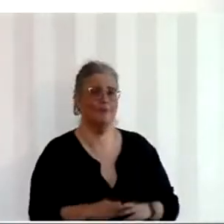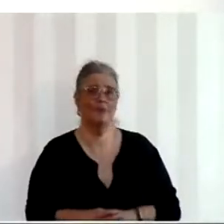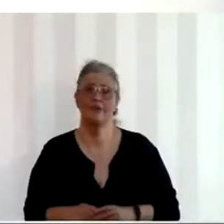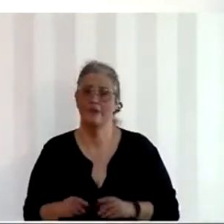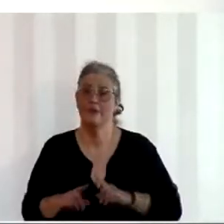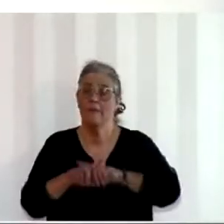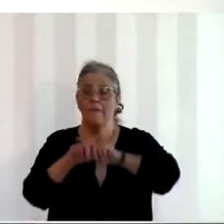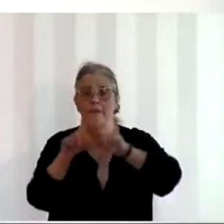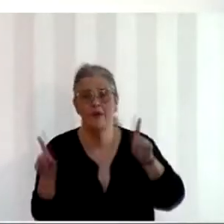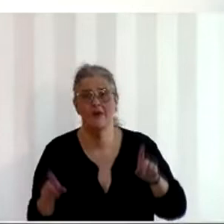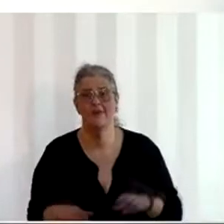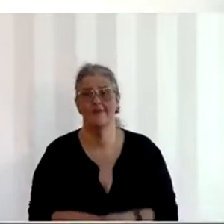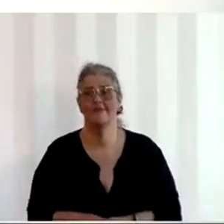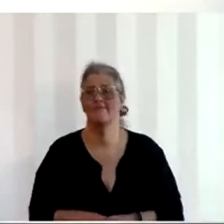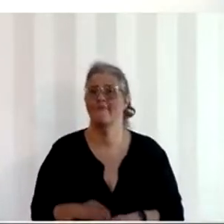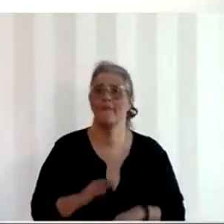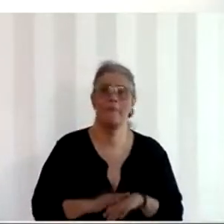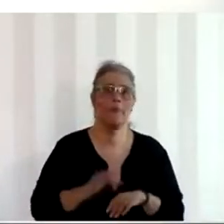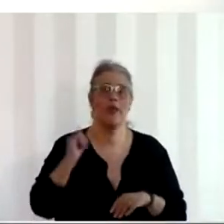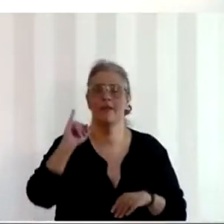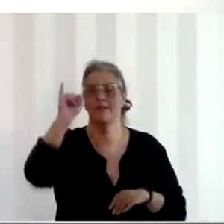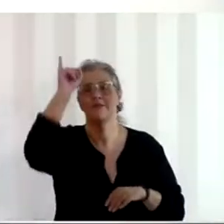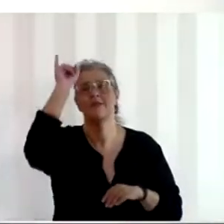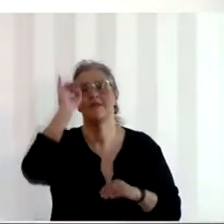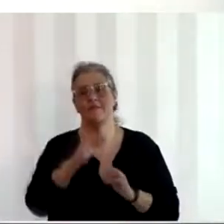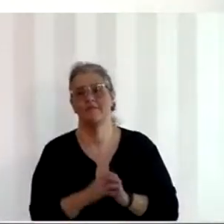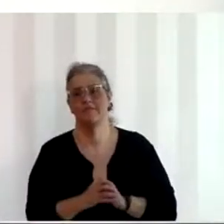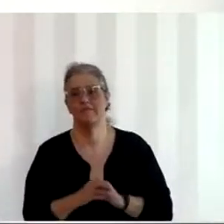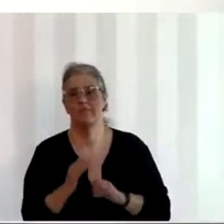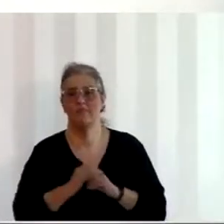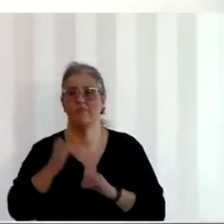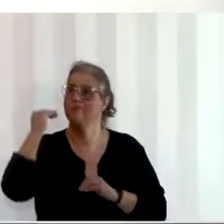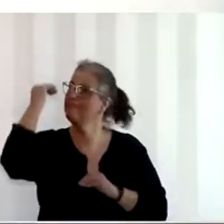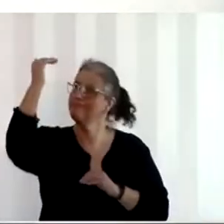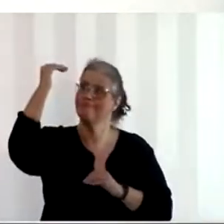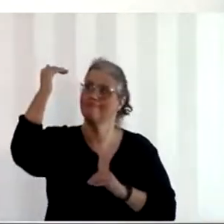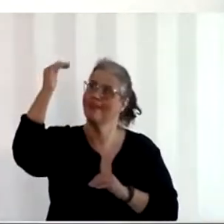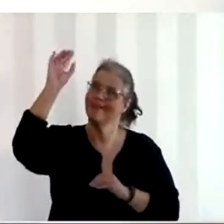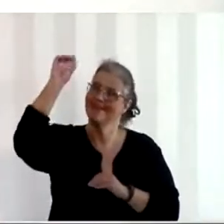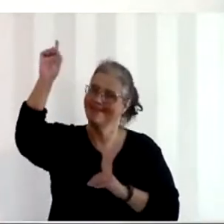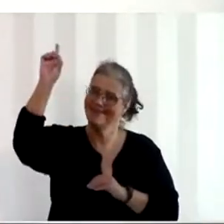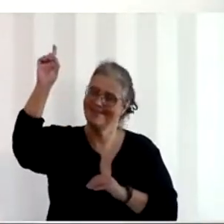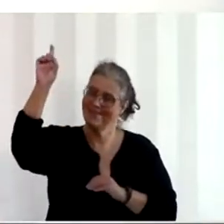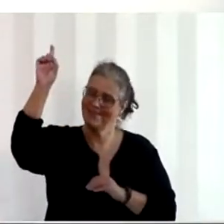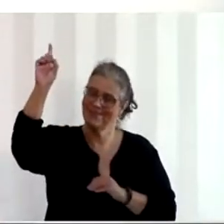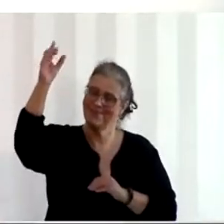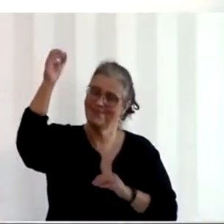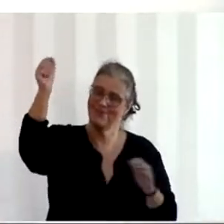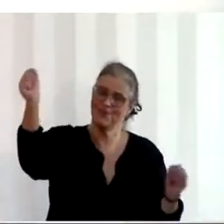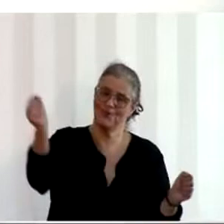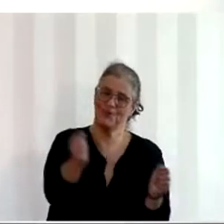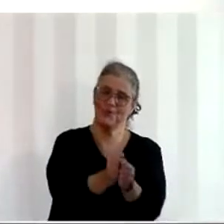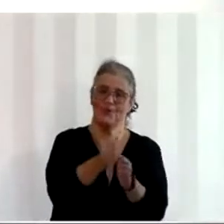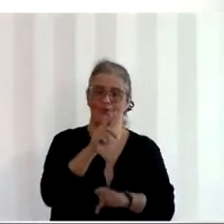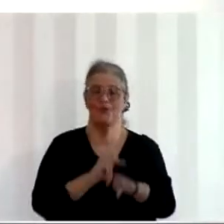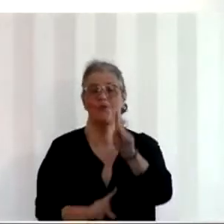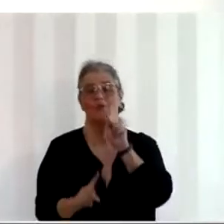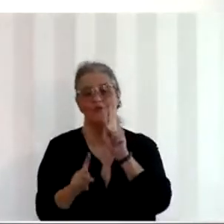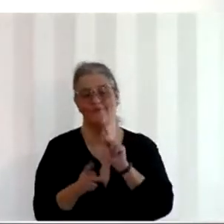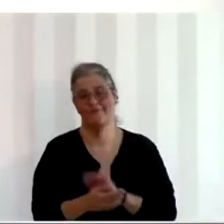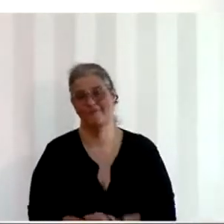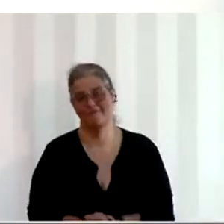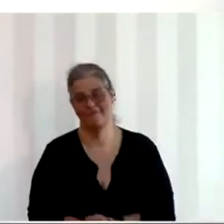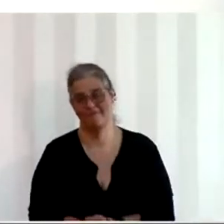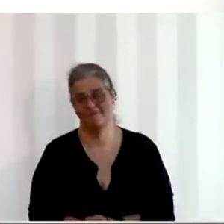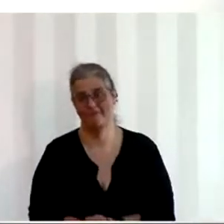a despeito da importância dos seus líderes, é a presença real de Deus no meio do seu povo. Não é